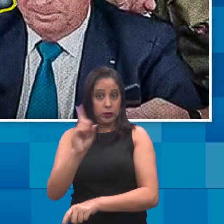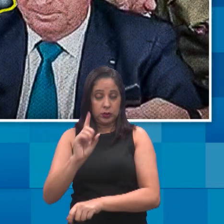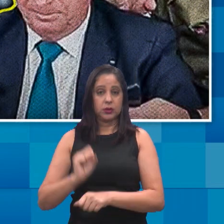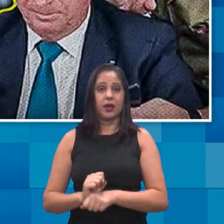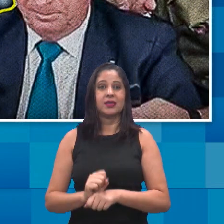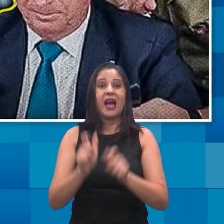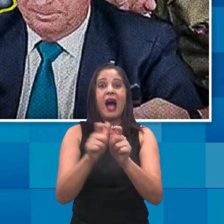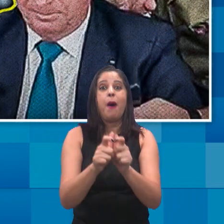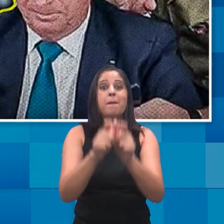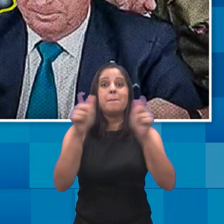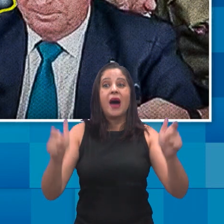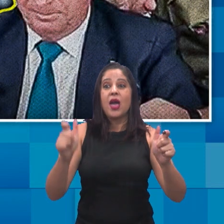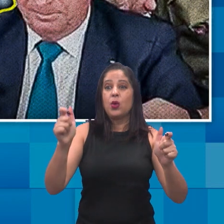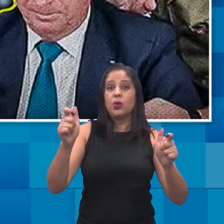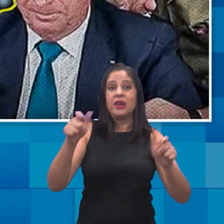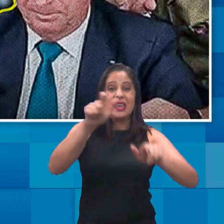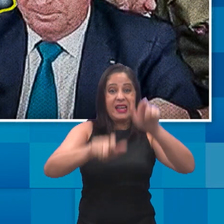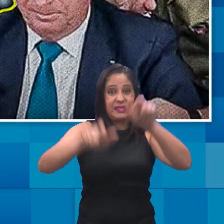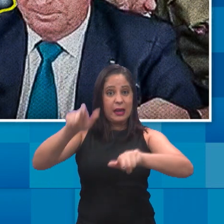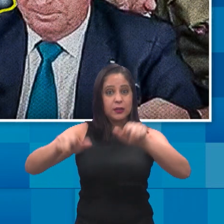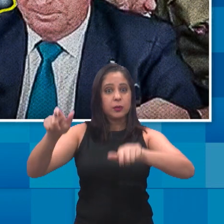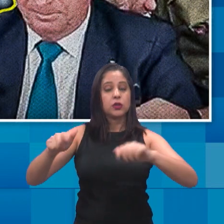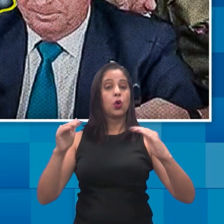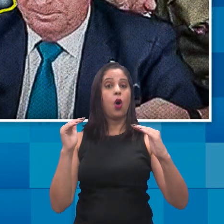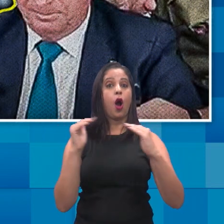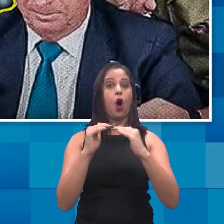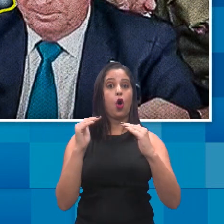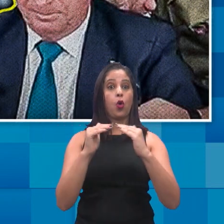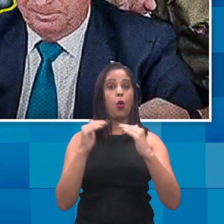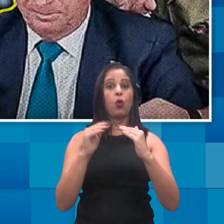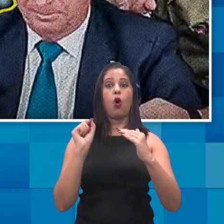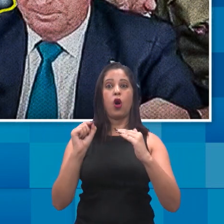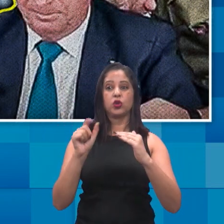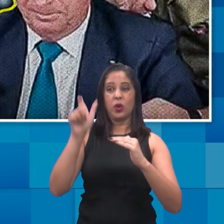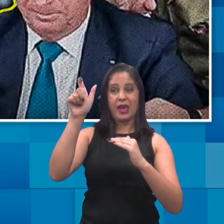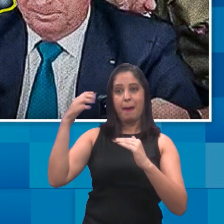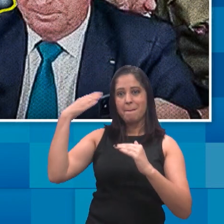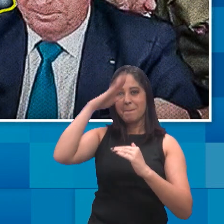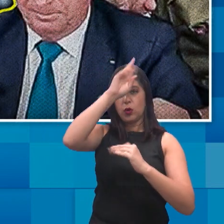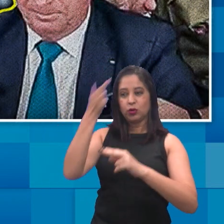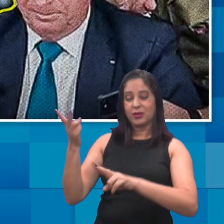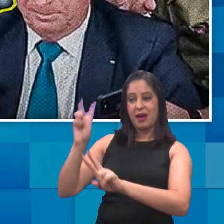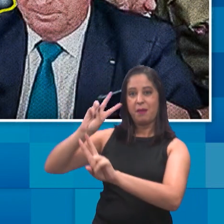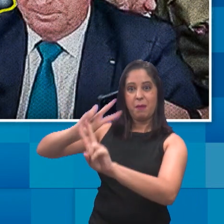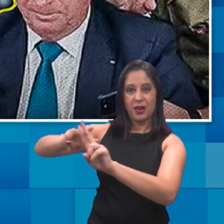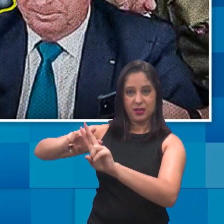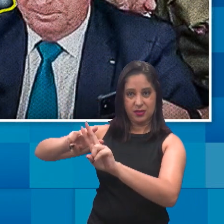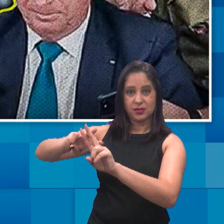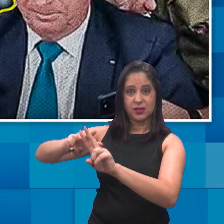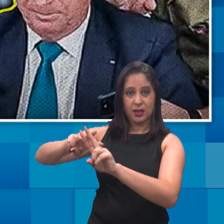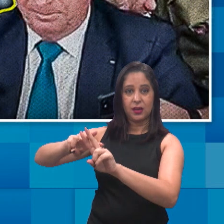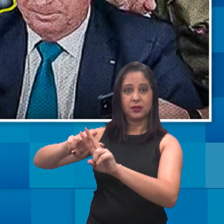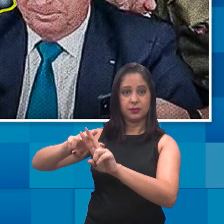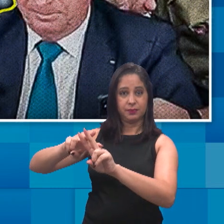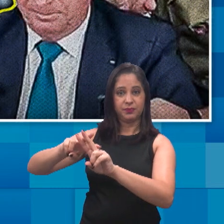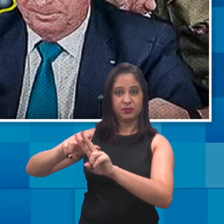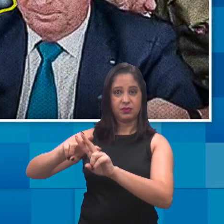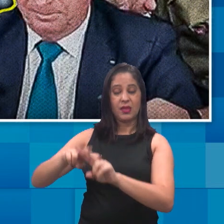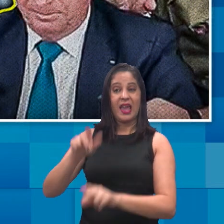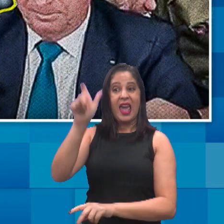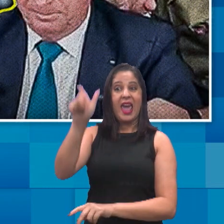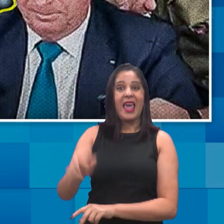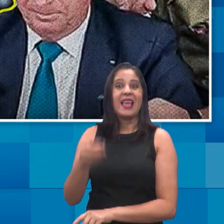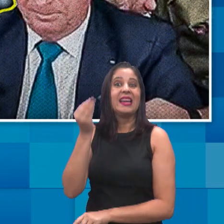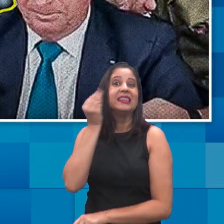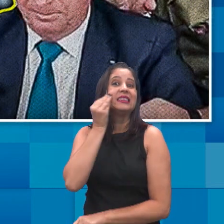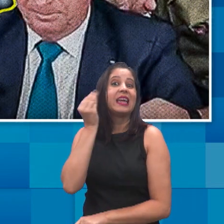brasileiros também é a favor da prisão de Bolsonaro, do PL, réu por tentativa de